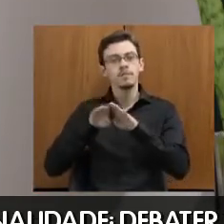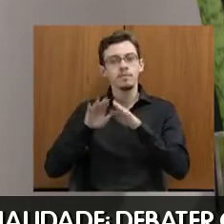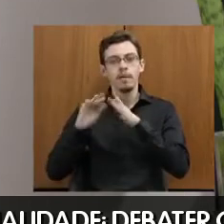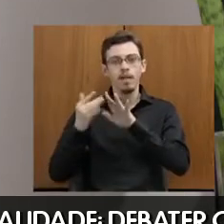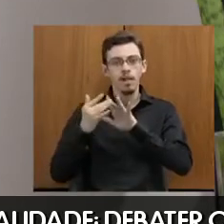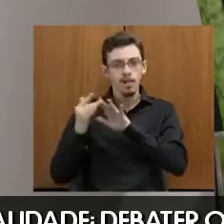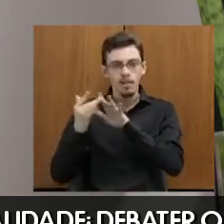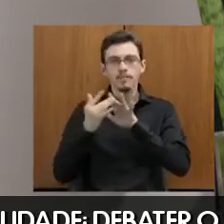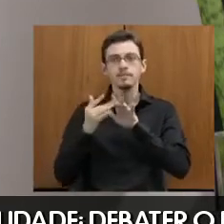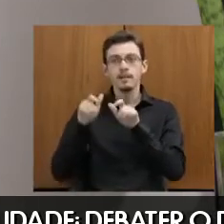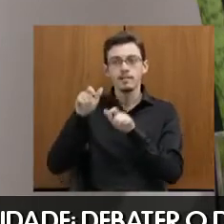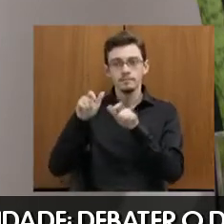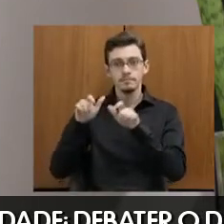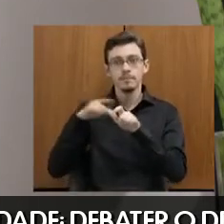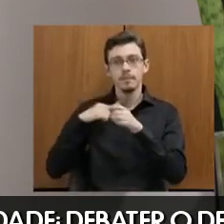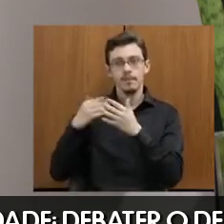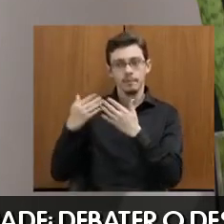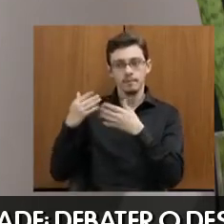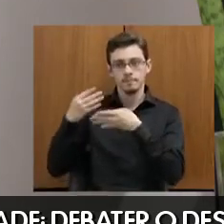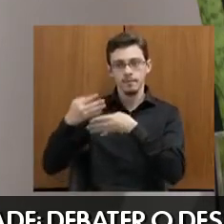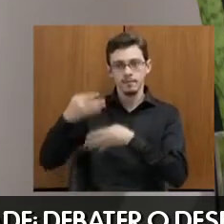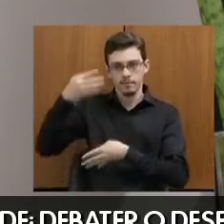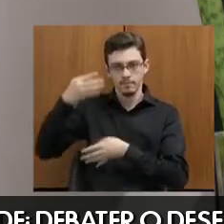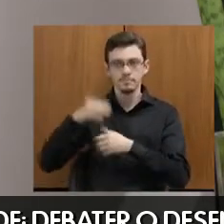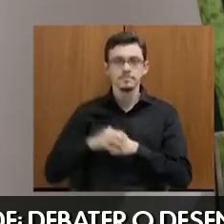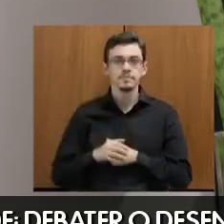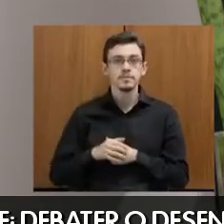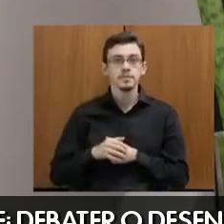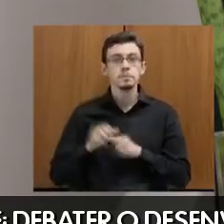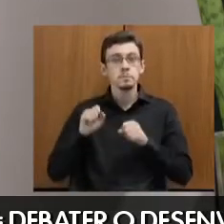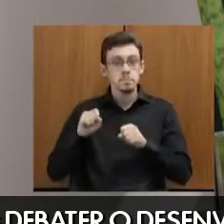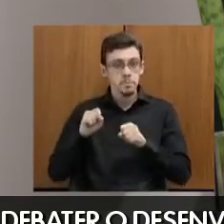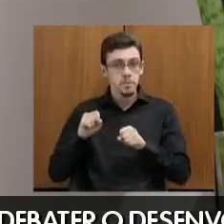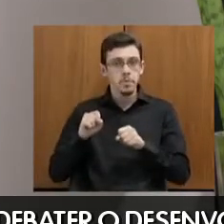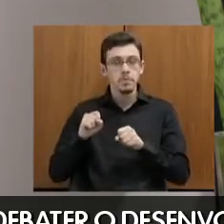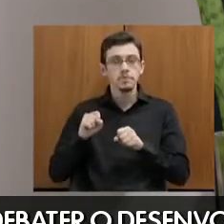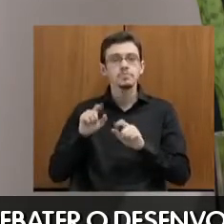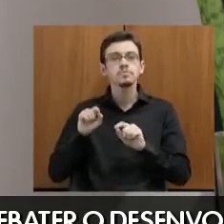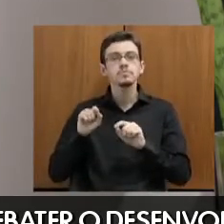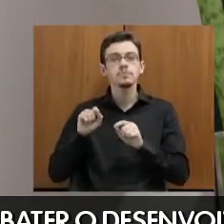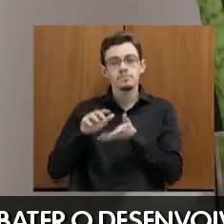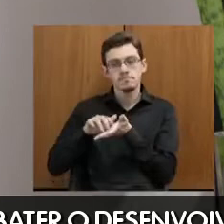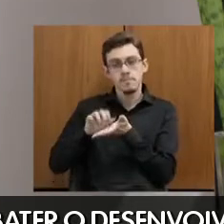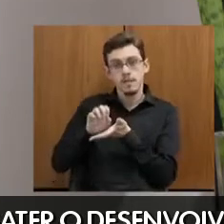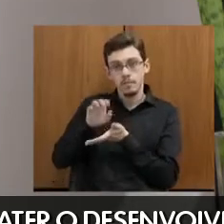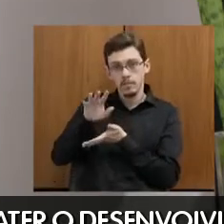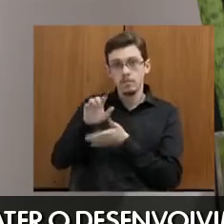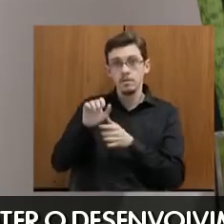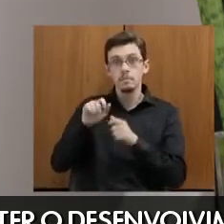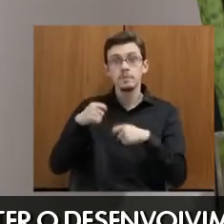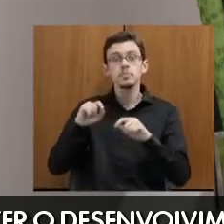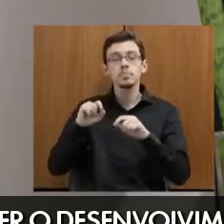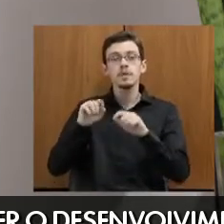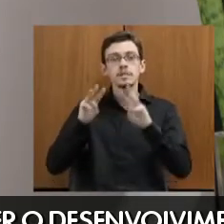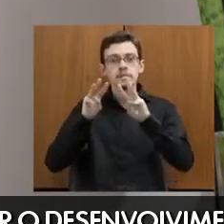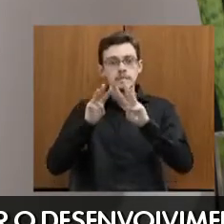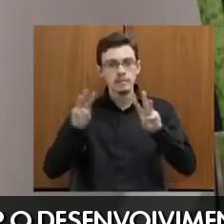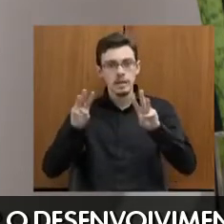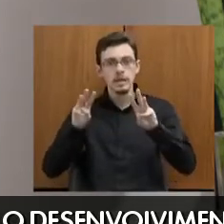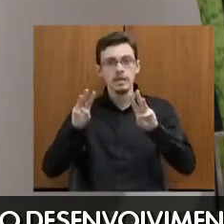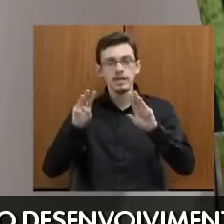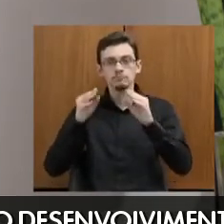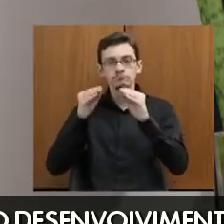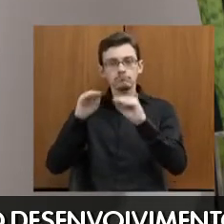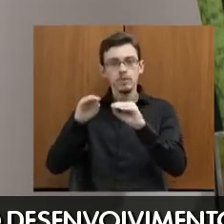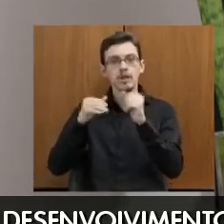outros participantes em um bate-papo para enviar mensagens o cidadão deverá efetuar login no portal da Assembleia